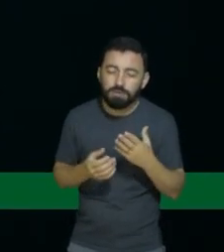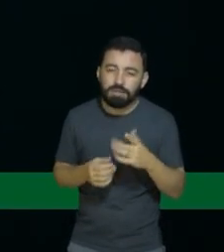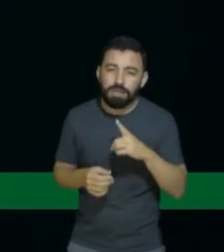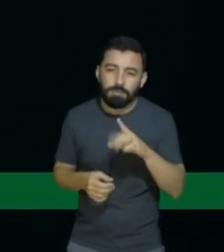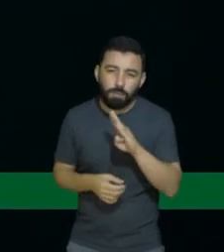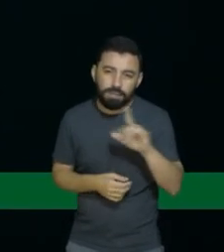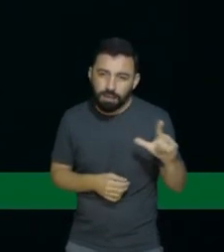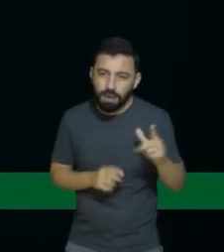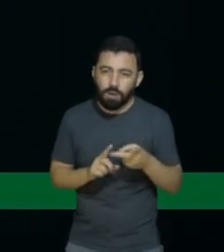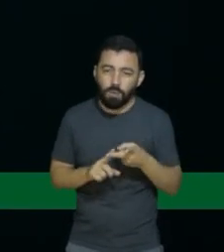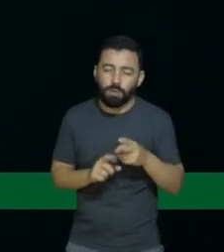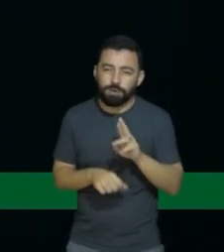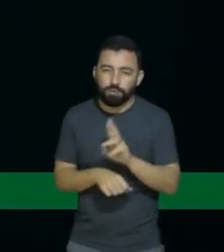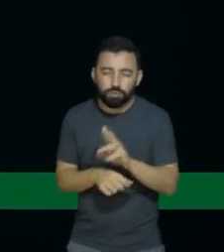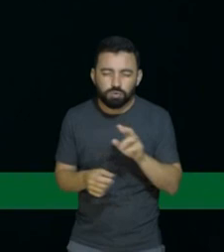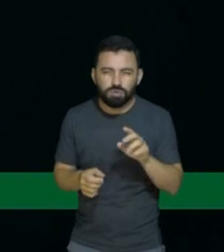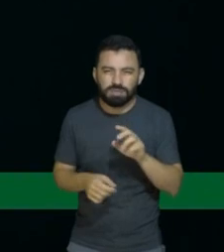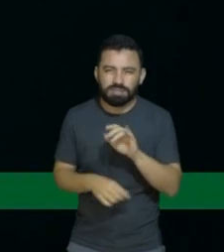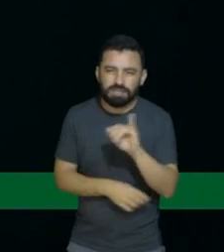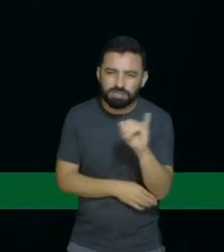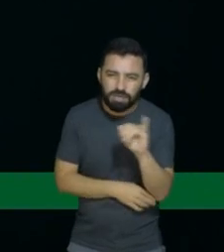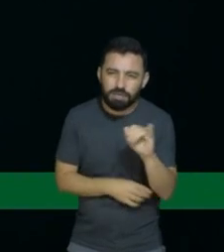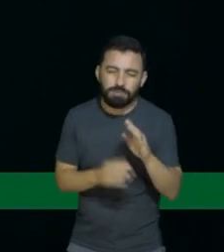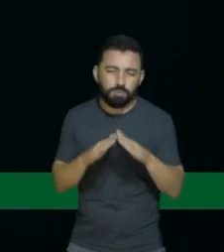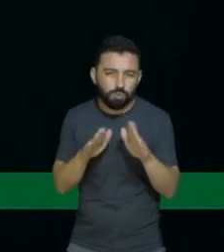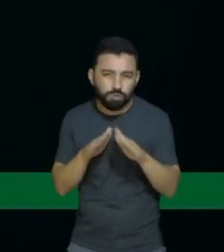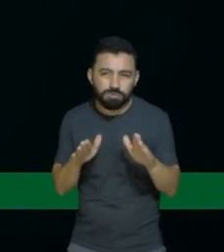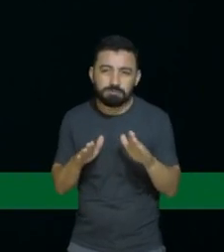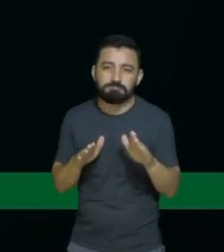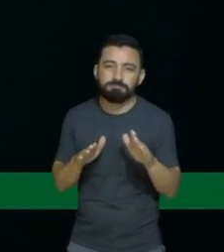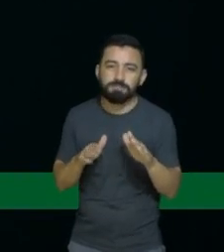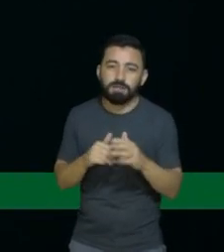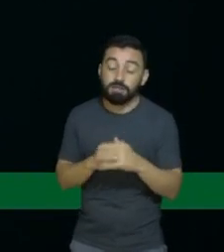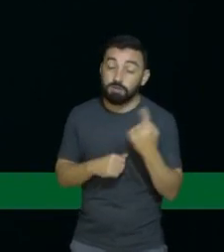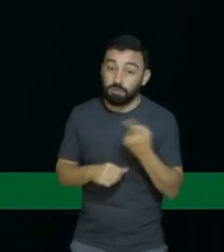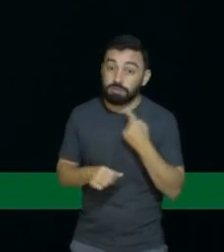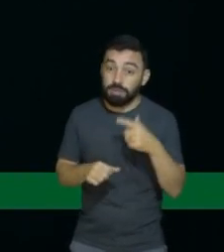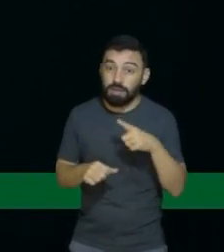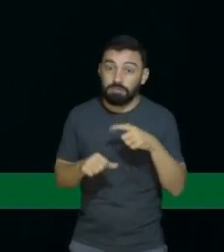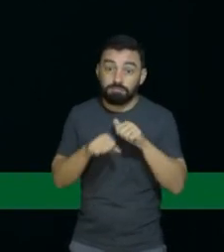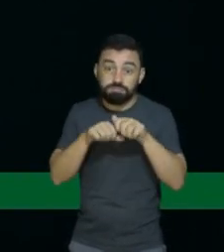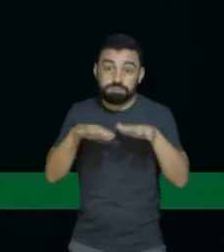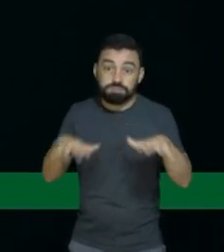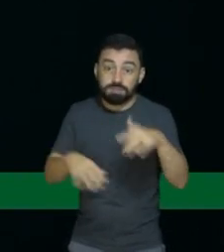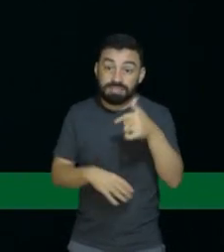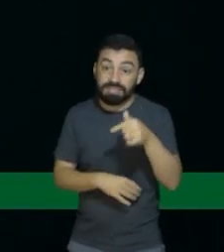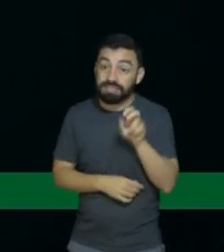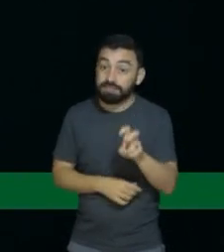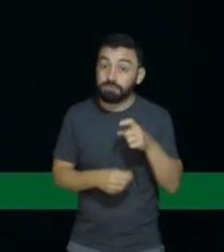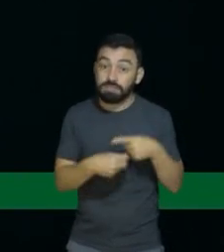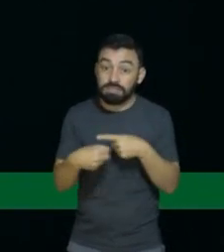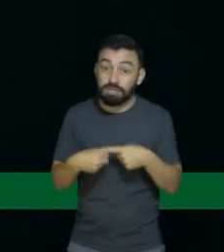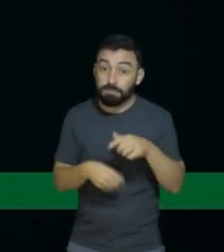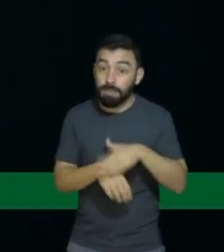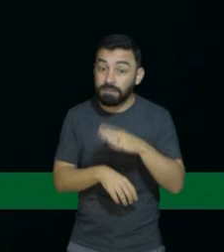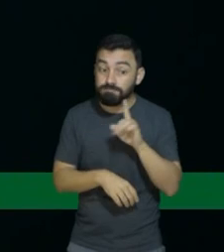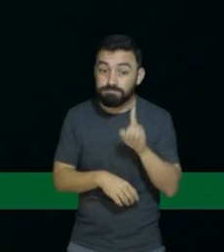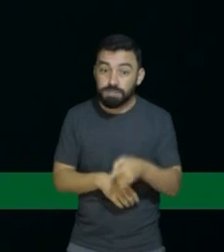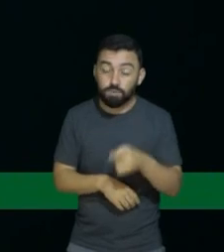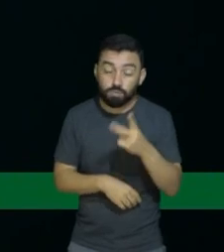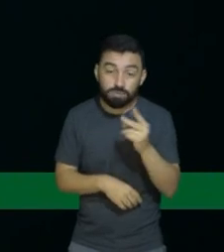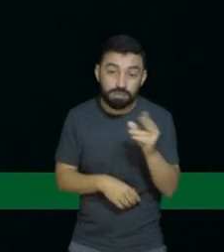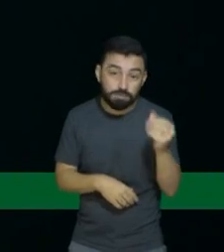Timbó Itajaí Brusque nós nós temos uma abrangência 75 municípios com mais de 1200 pacientes em